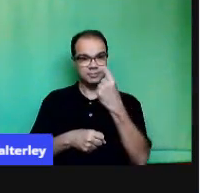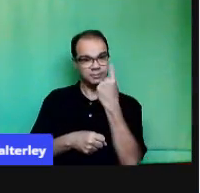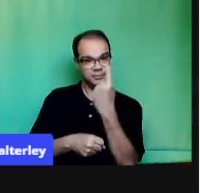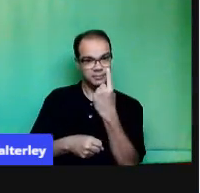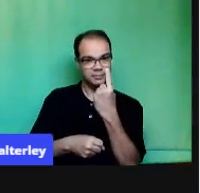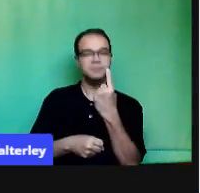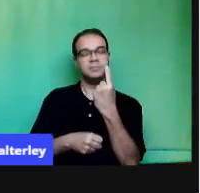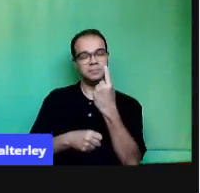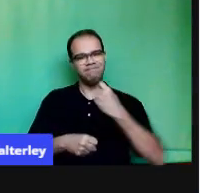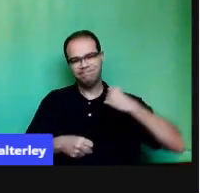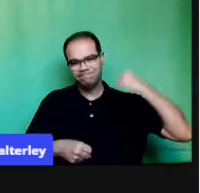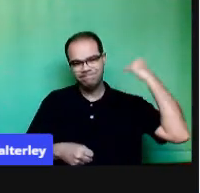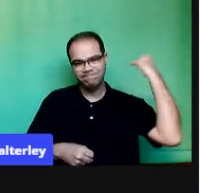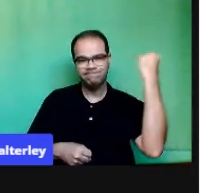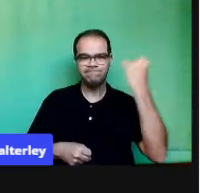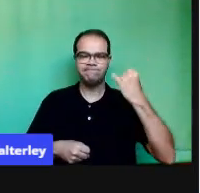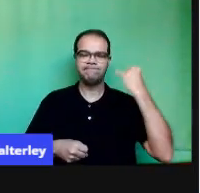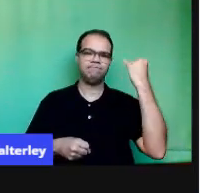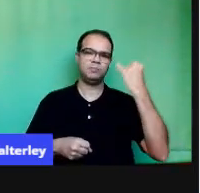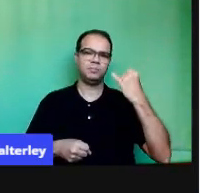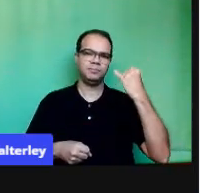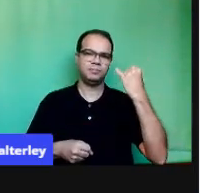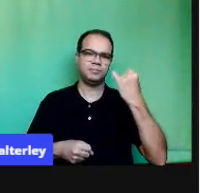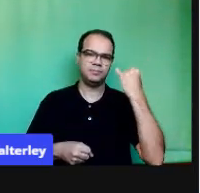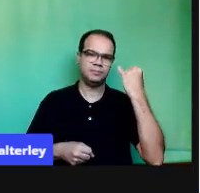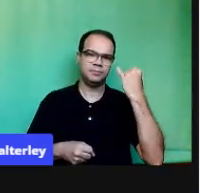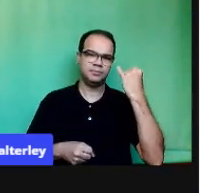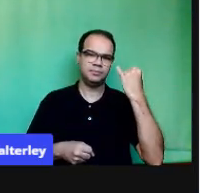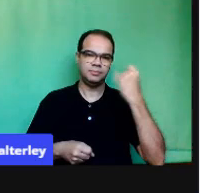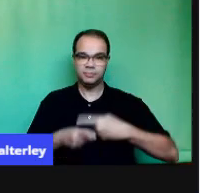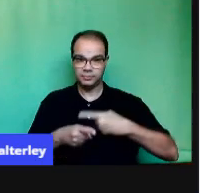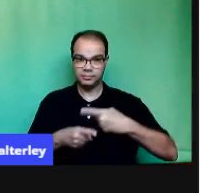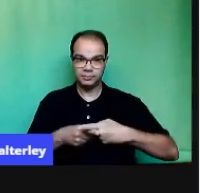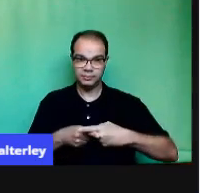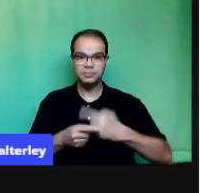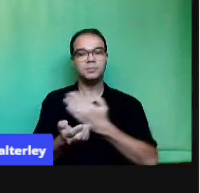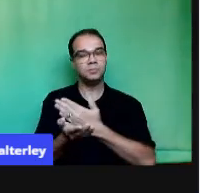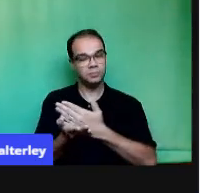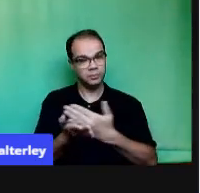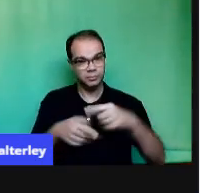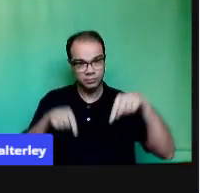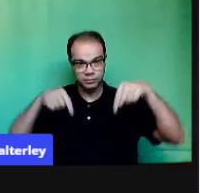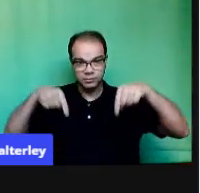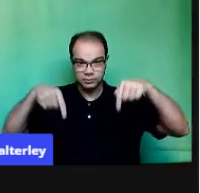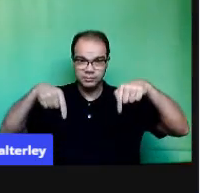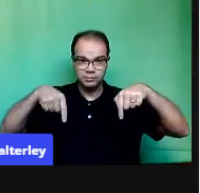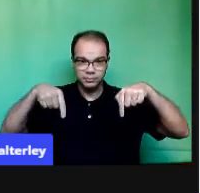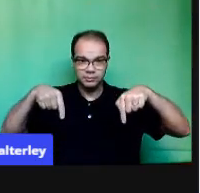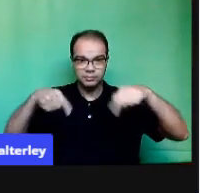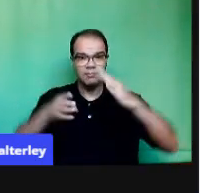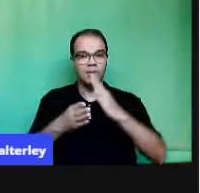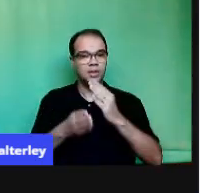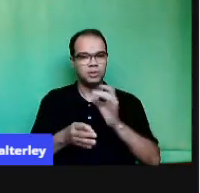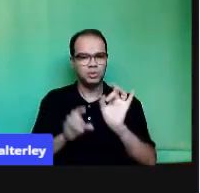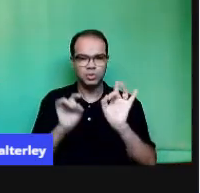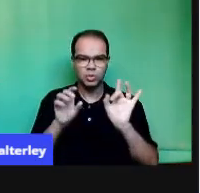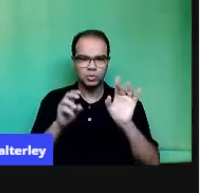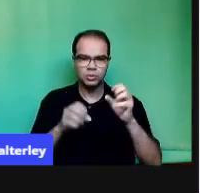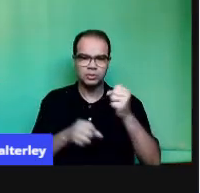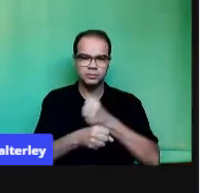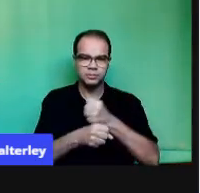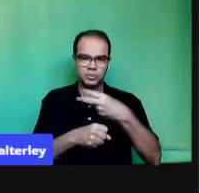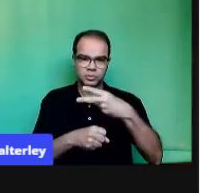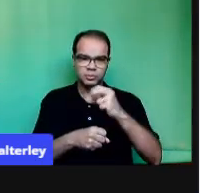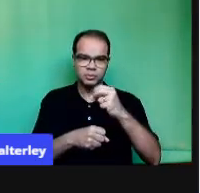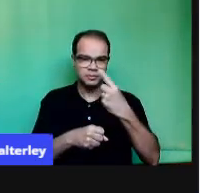e, apesar de nós iniciarmos a sua tratativa nesse ano de pandemia, ele é para além desse ano, tá? Mas aqui nesse slide eu